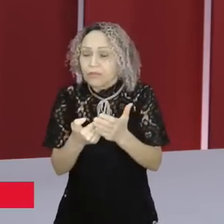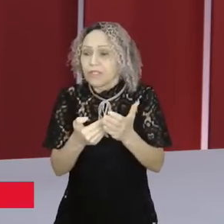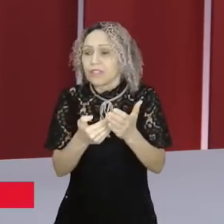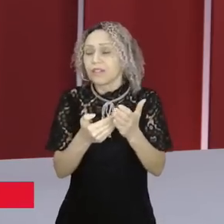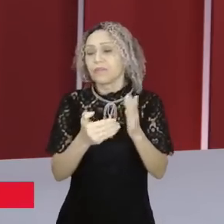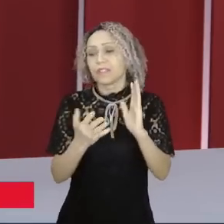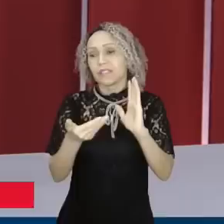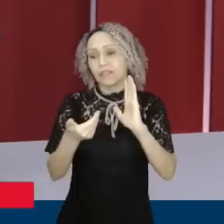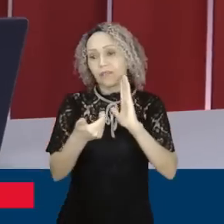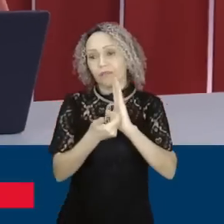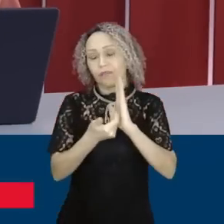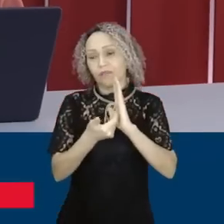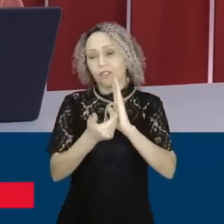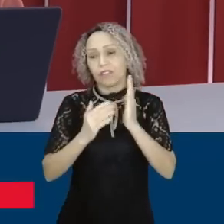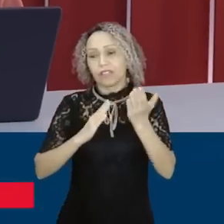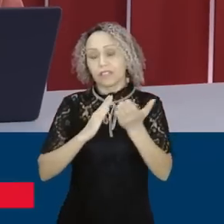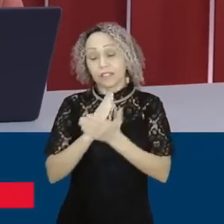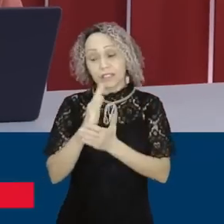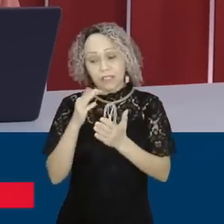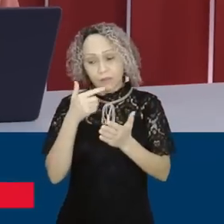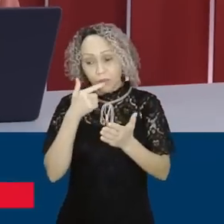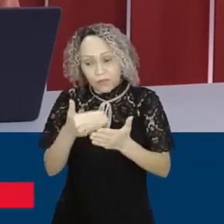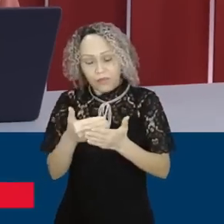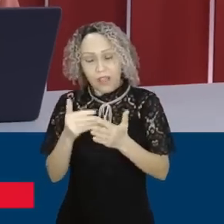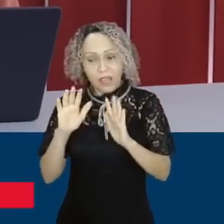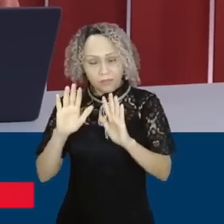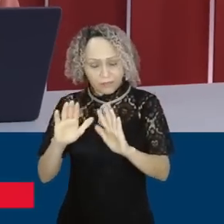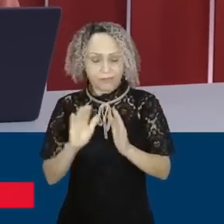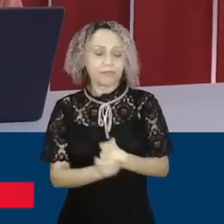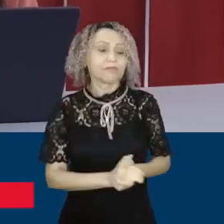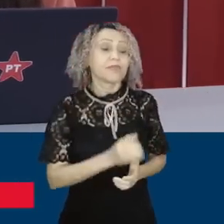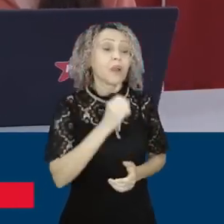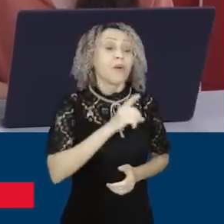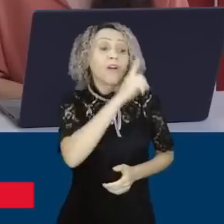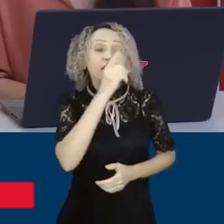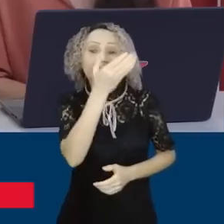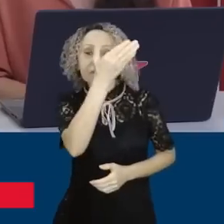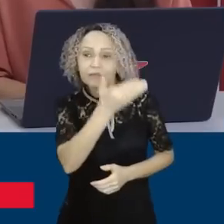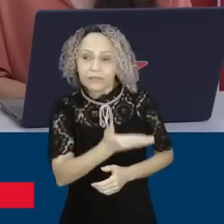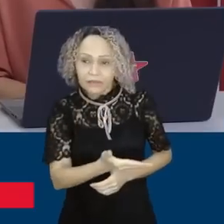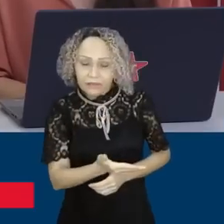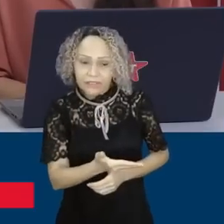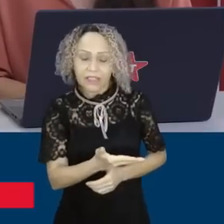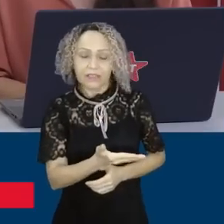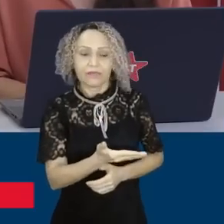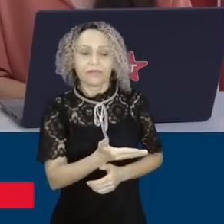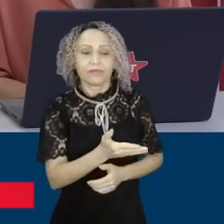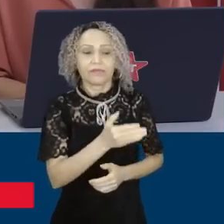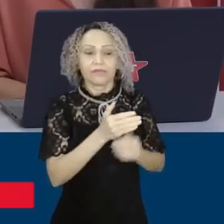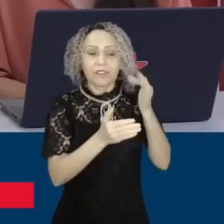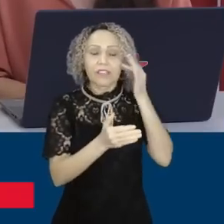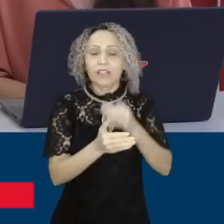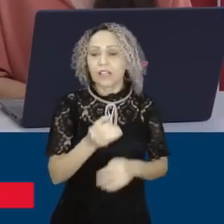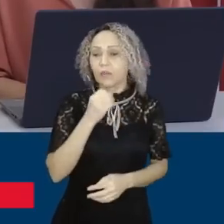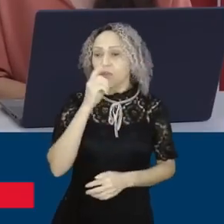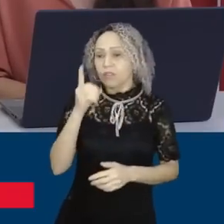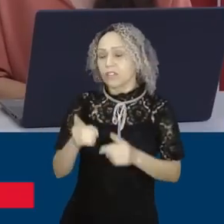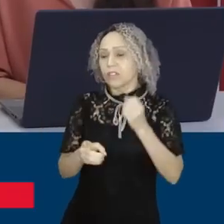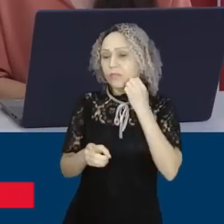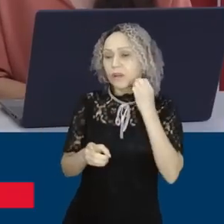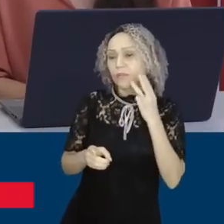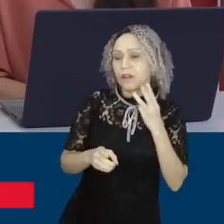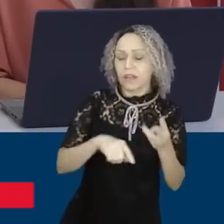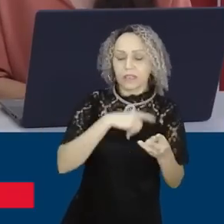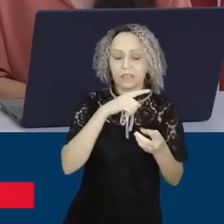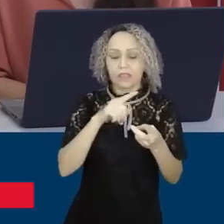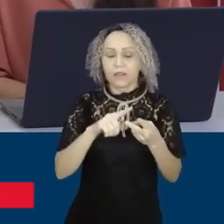você, Fernando. Bom dia, Amanda. Bom dia para a Márcia, um bom dia para a Lúcia e bom dia para todos